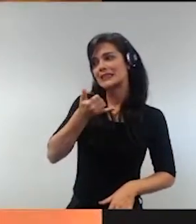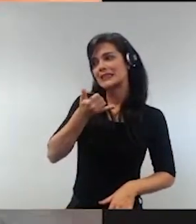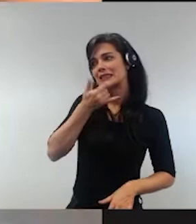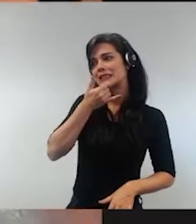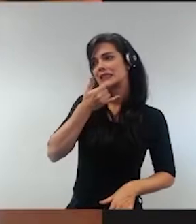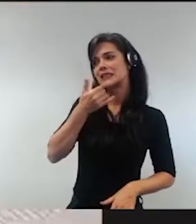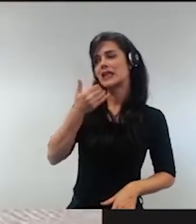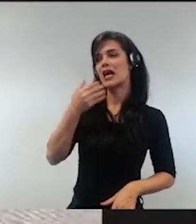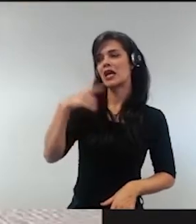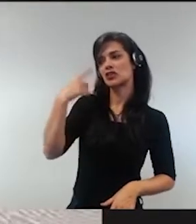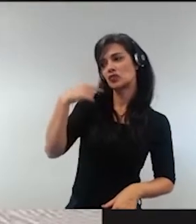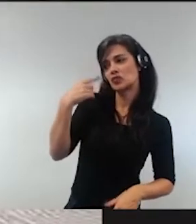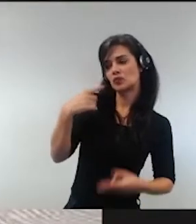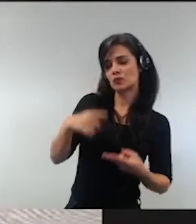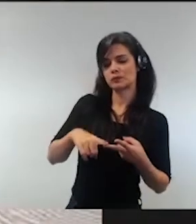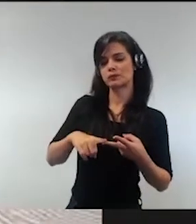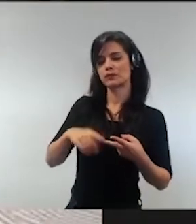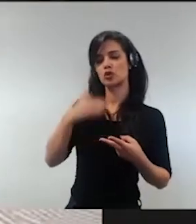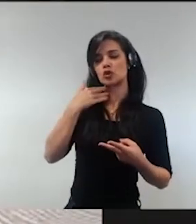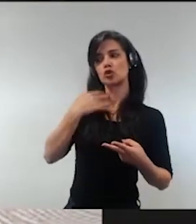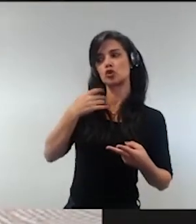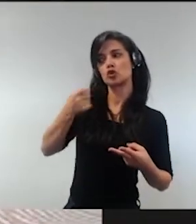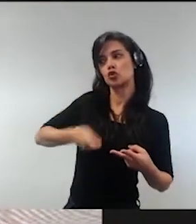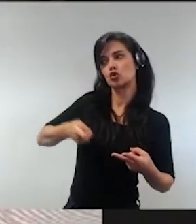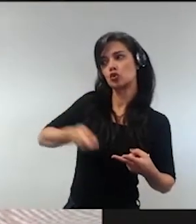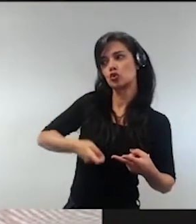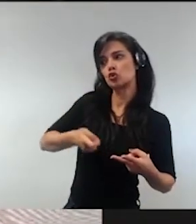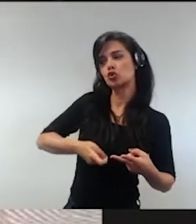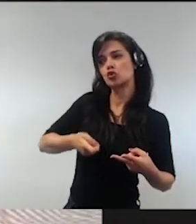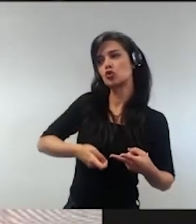advogados, juízes, é de